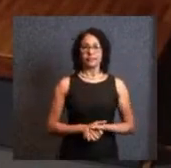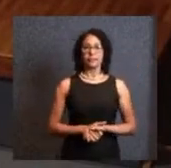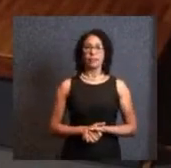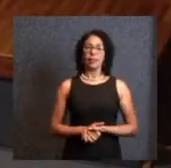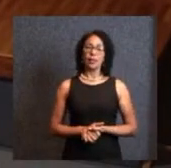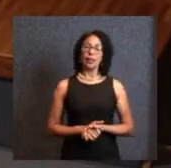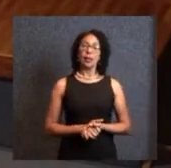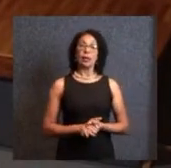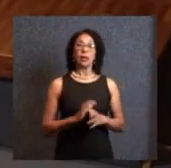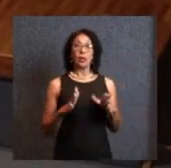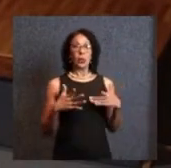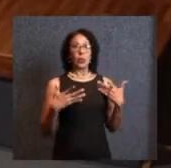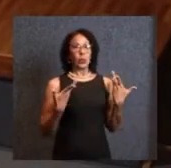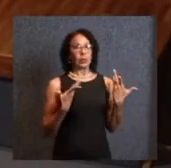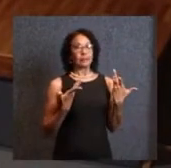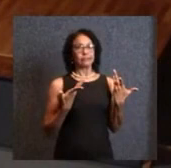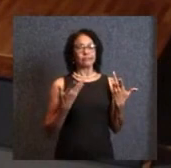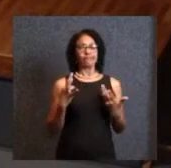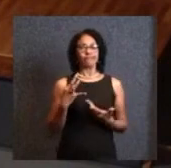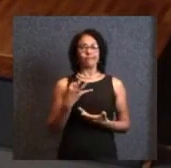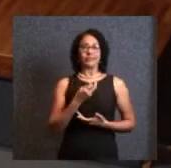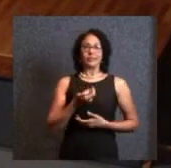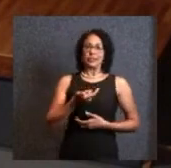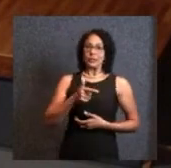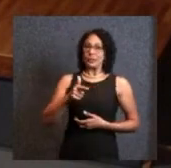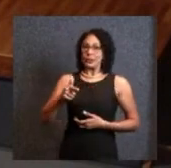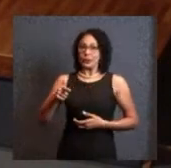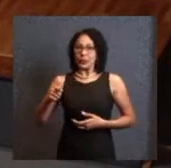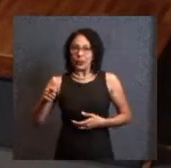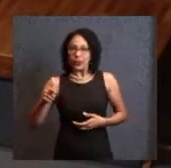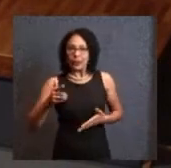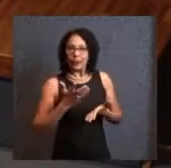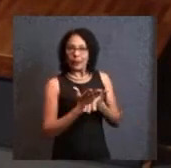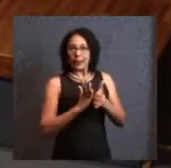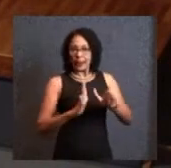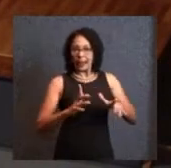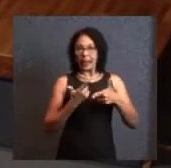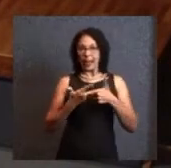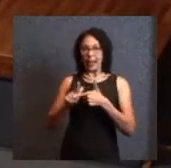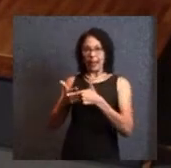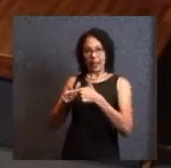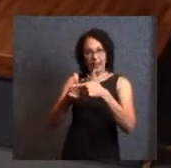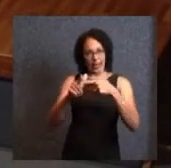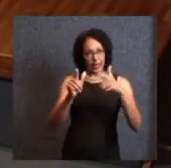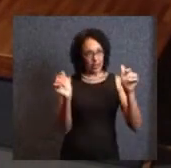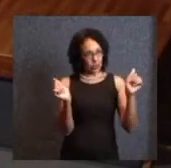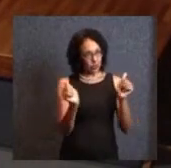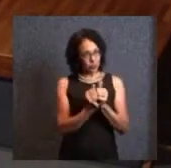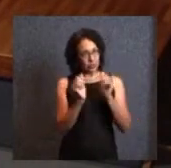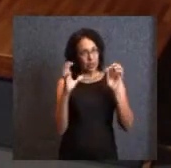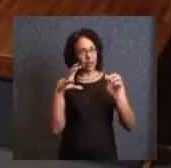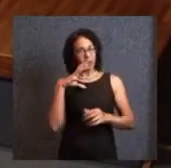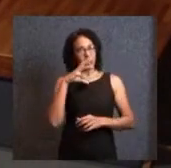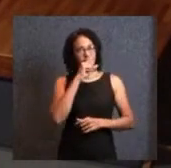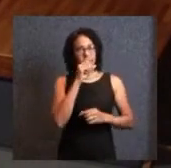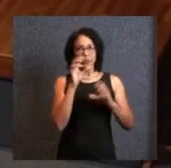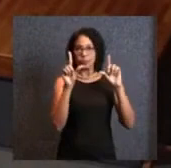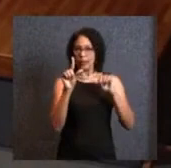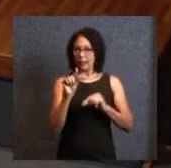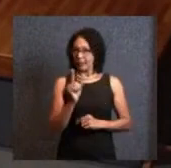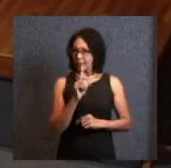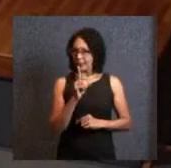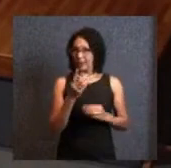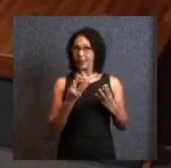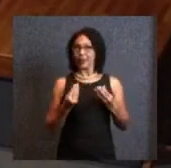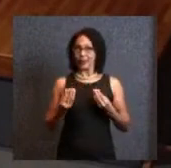Quando a gente não tem como resolver todos os problemas ao mesmo tempo, que não são poucos, a gente